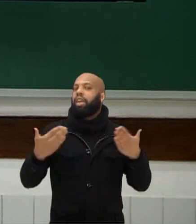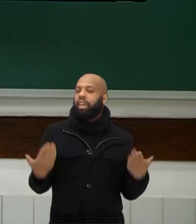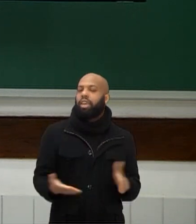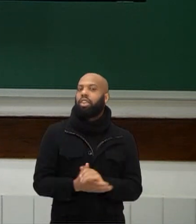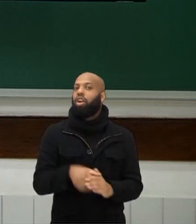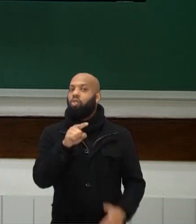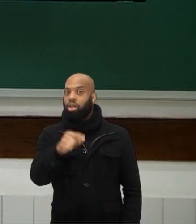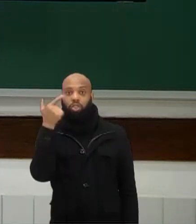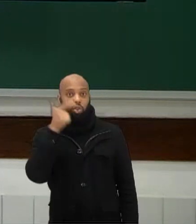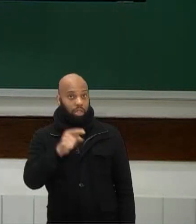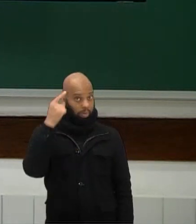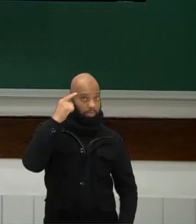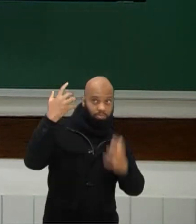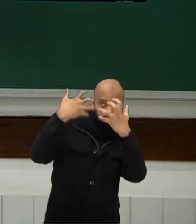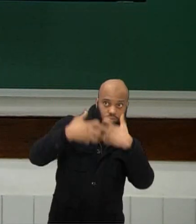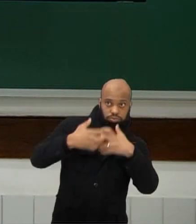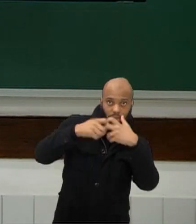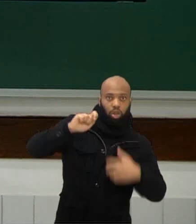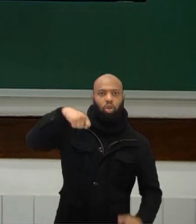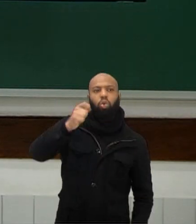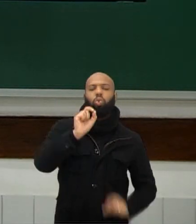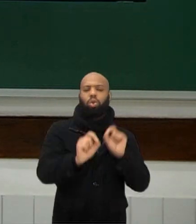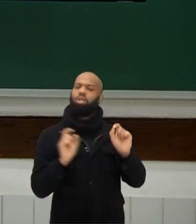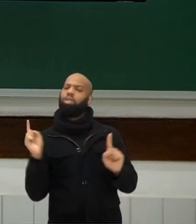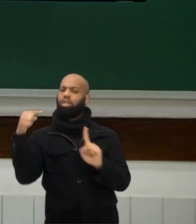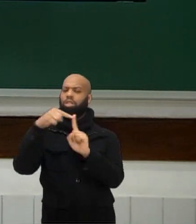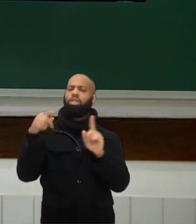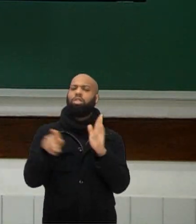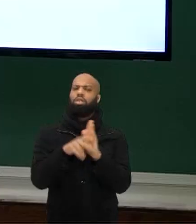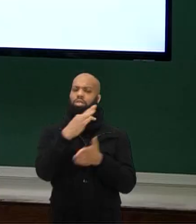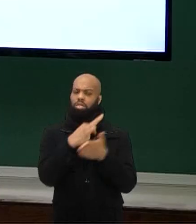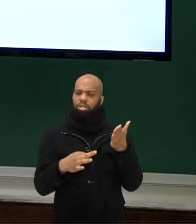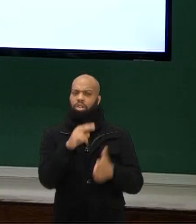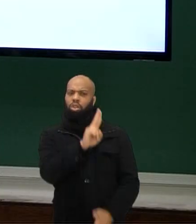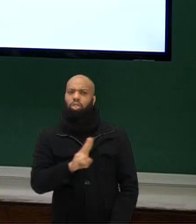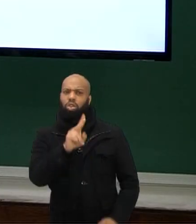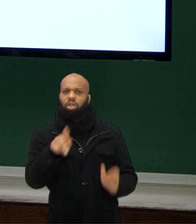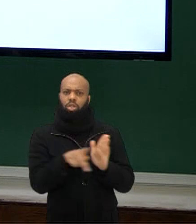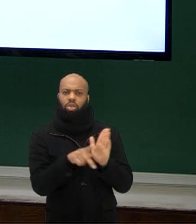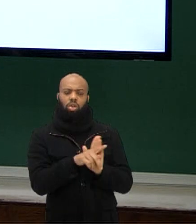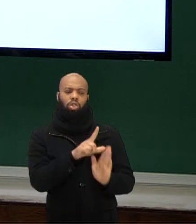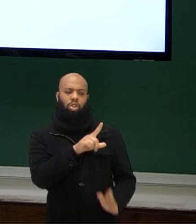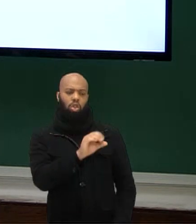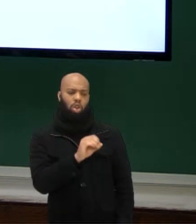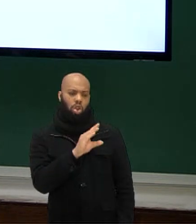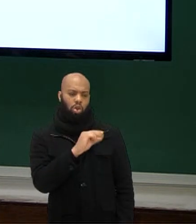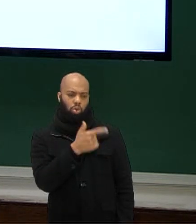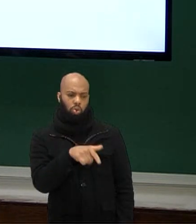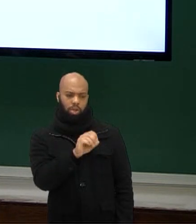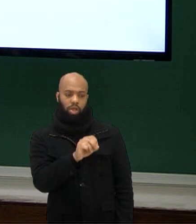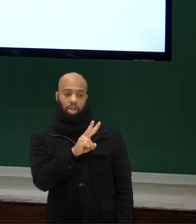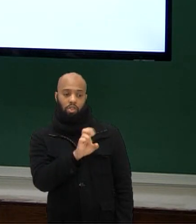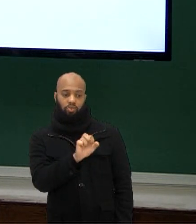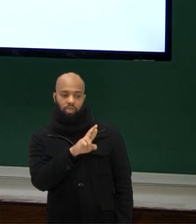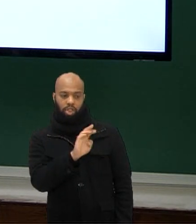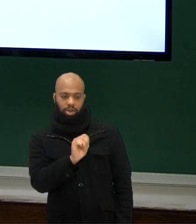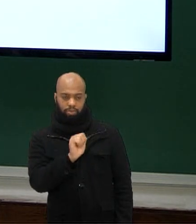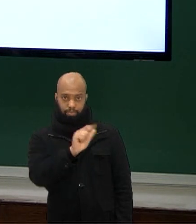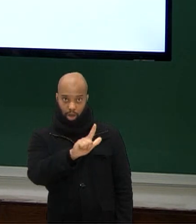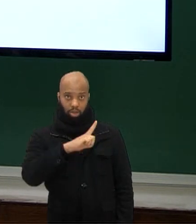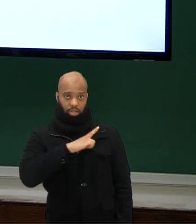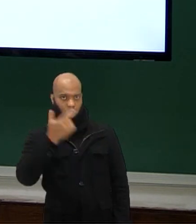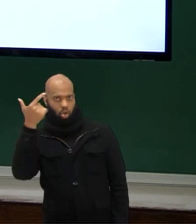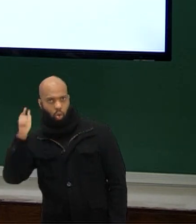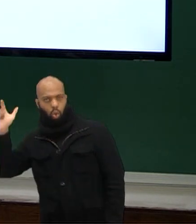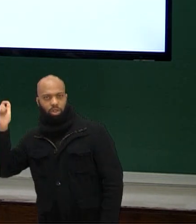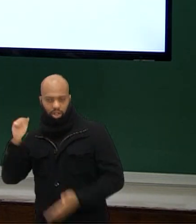Então, conseguiram pensar nessa intenção do texto quando utiliza ali a locução verbal? Lembra que quando nós falamos da locução verbal lá no